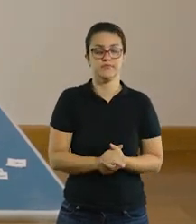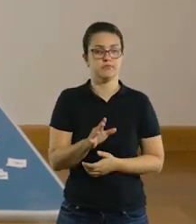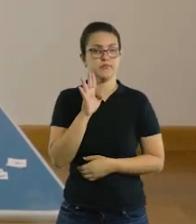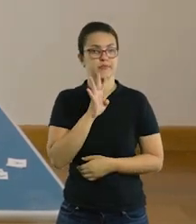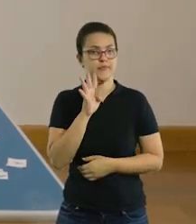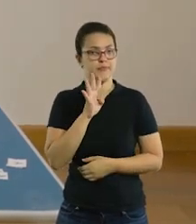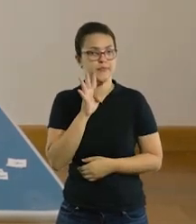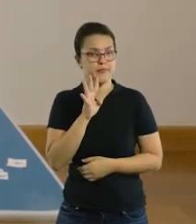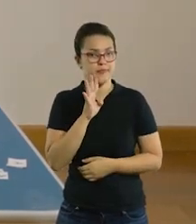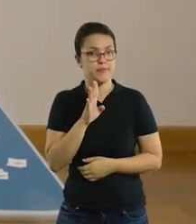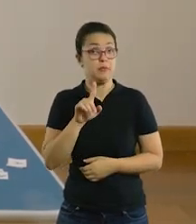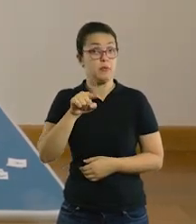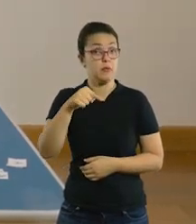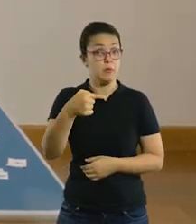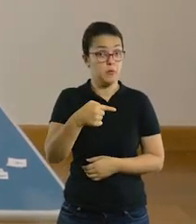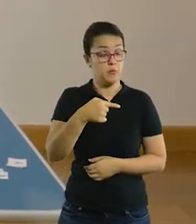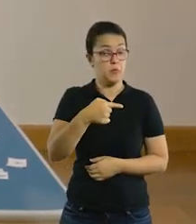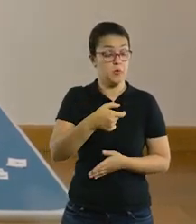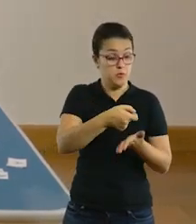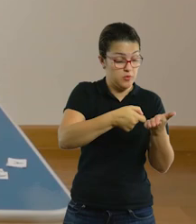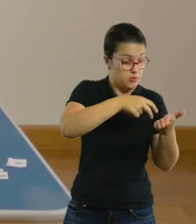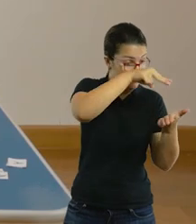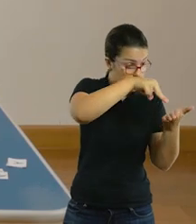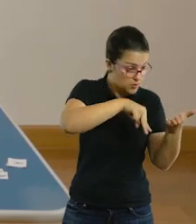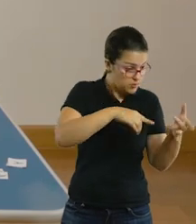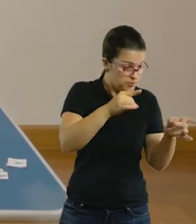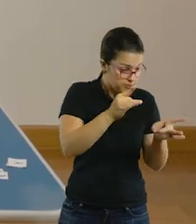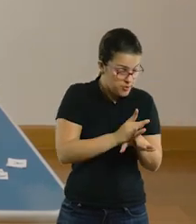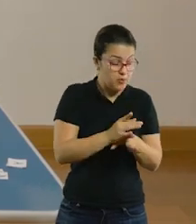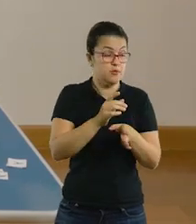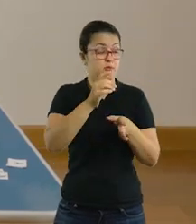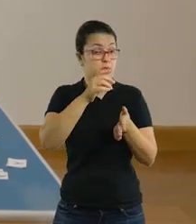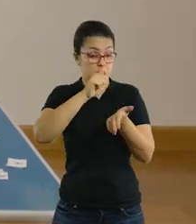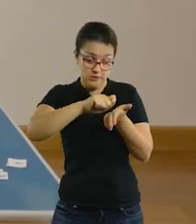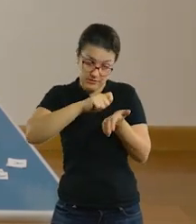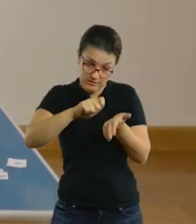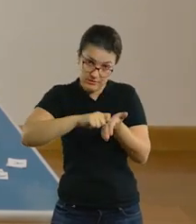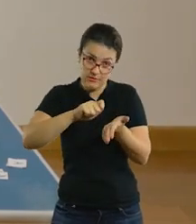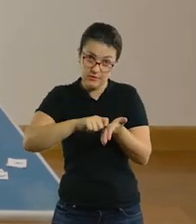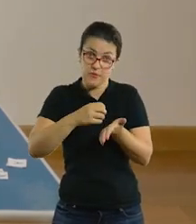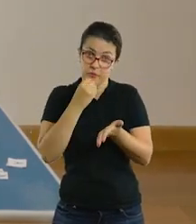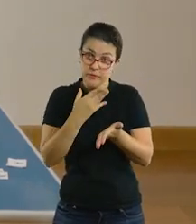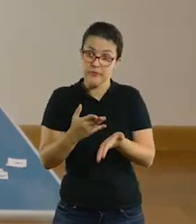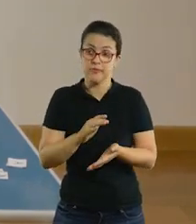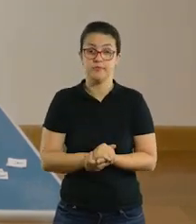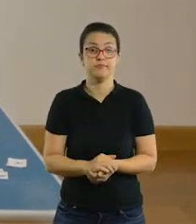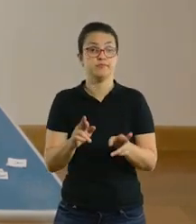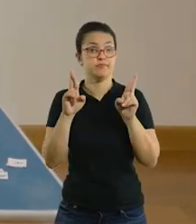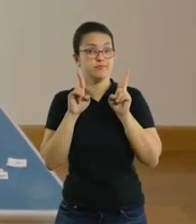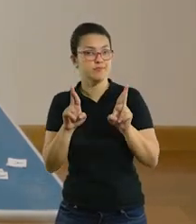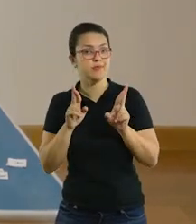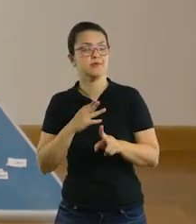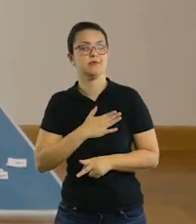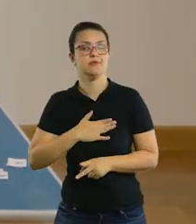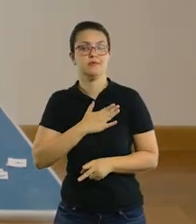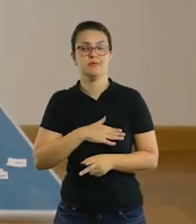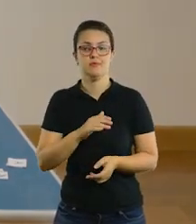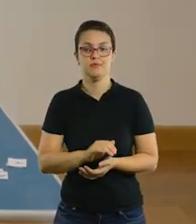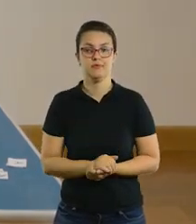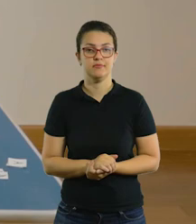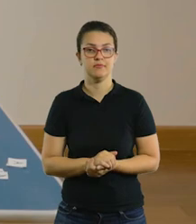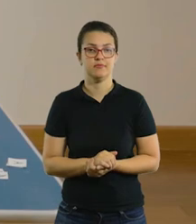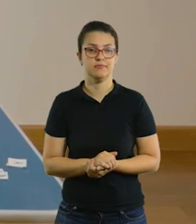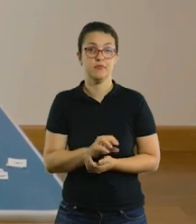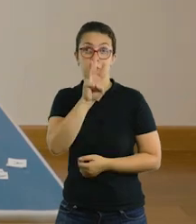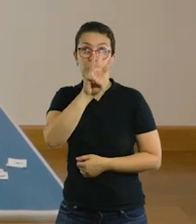E é muito legal, gente, para depois da leitura, fazer a parte da escrita. Fica completa a atividade. Tá bom? Espero que